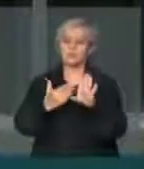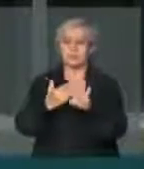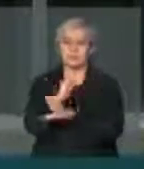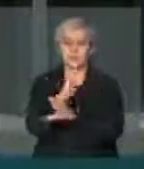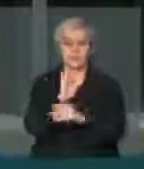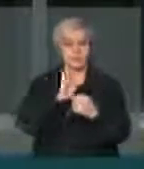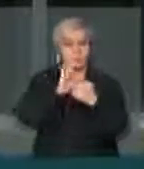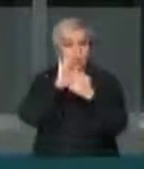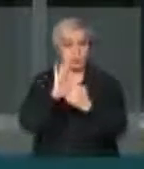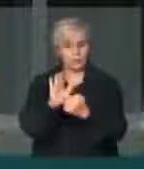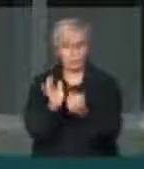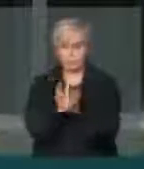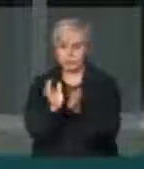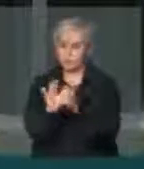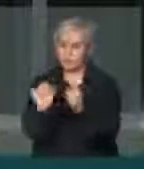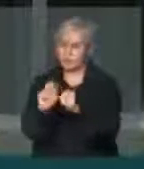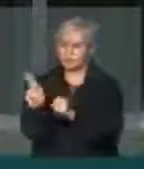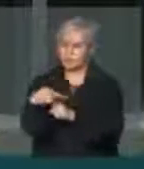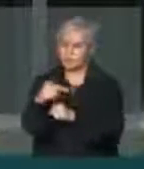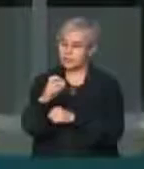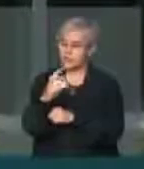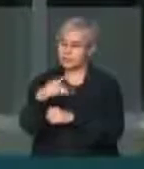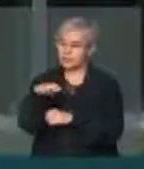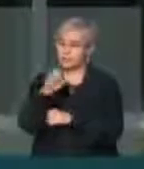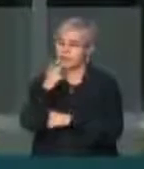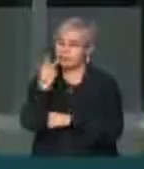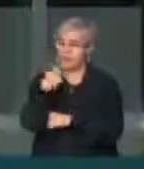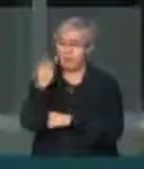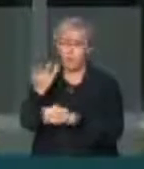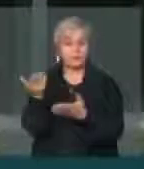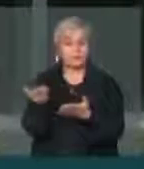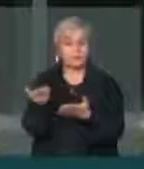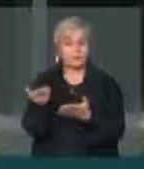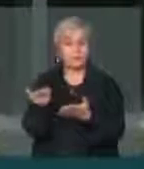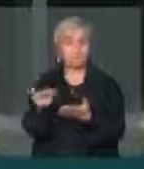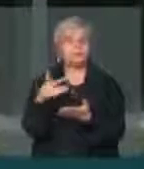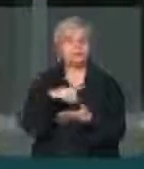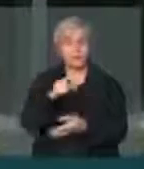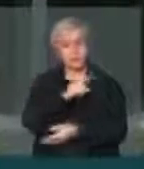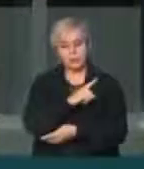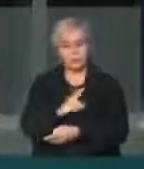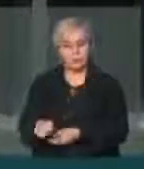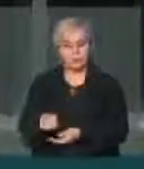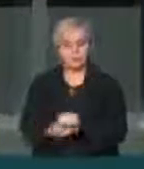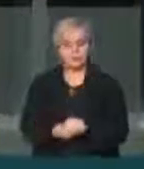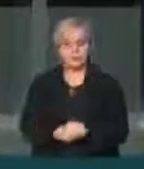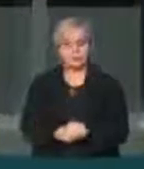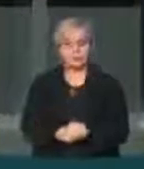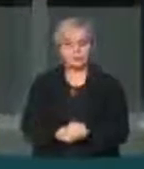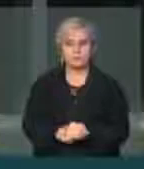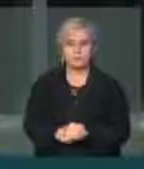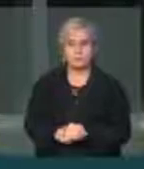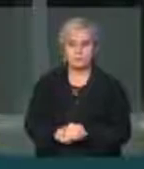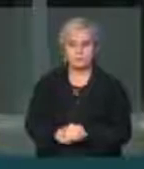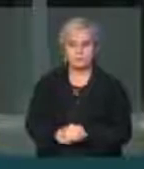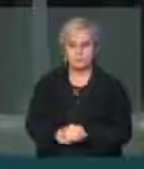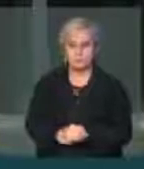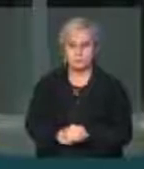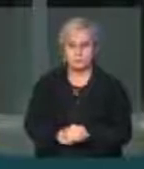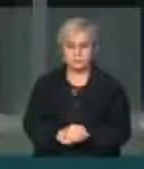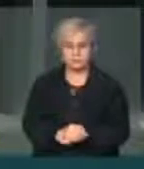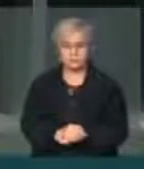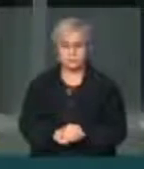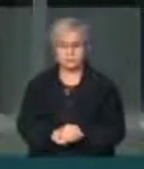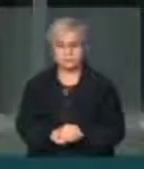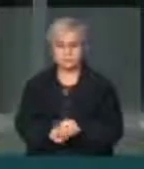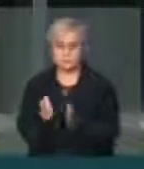cometem crimes e que vão dizer, olha, a Câmara Federal nos apoia, quer que a gente continue cometendo crimes. E nós não podemos permitir